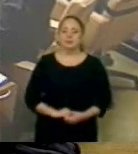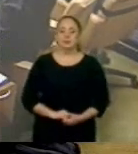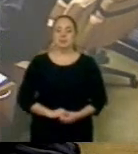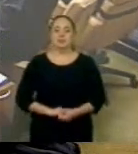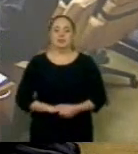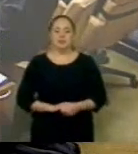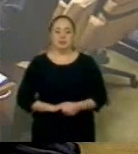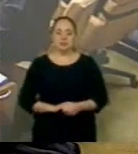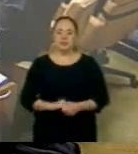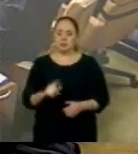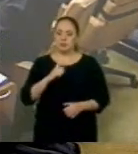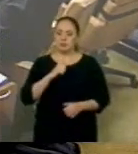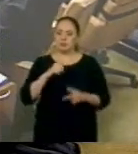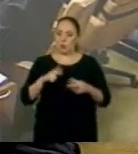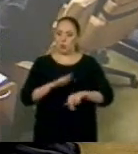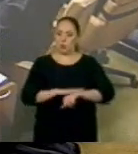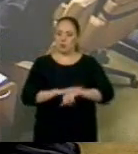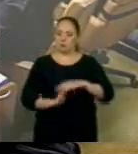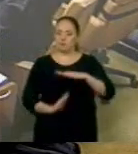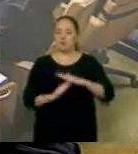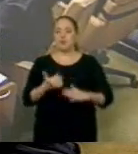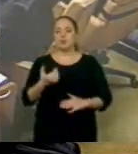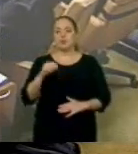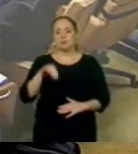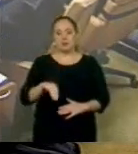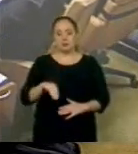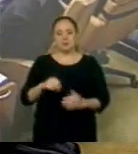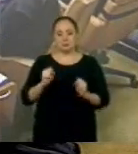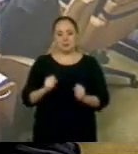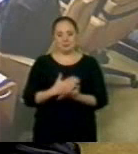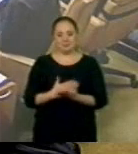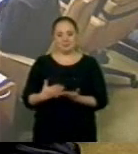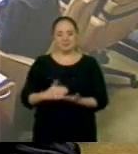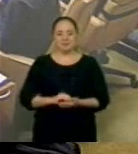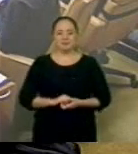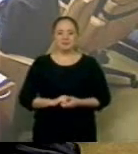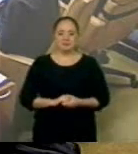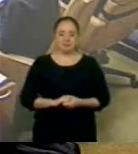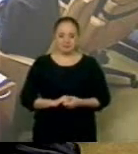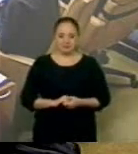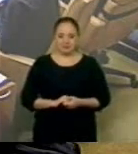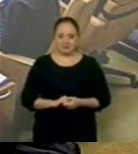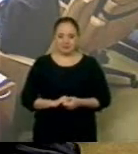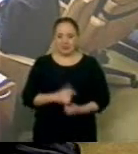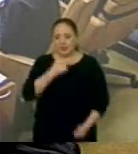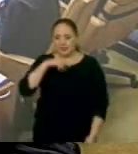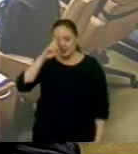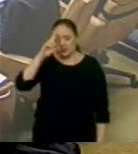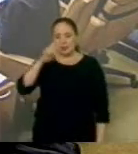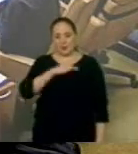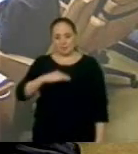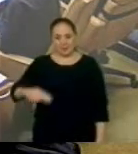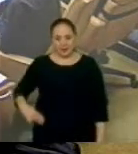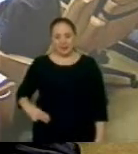Vossa Excelência, por igual, terá até 10 minutos para se pronunciar. Tenha a palavra. Obrigada, senhor presidente. Excelentíssima senhora ministra-presidente,